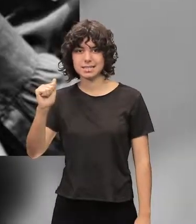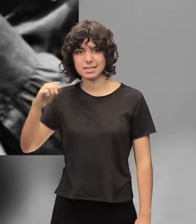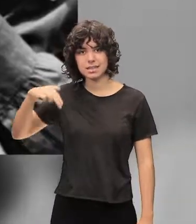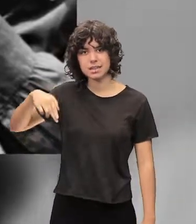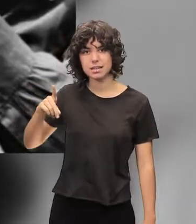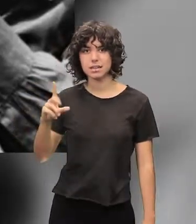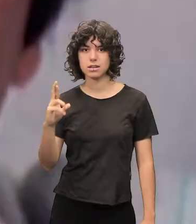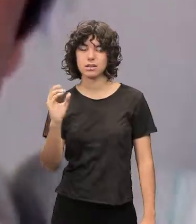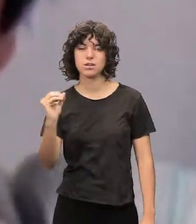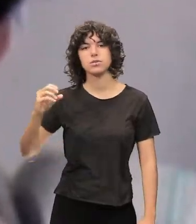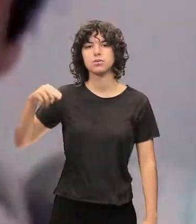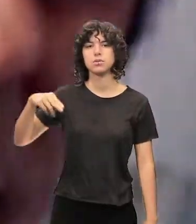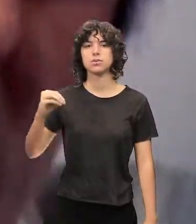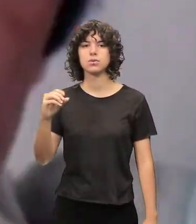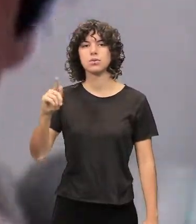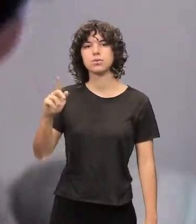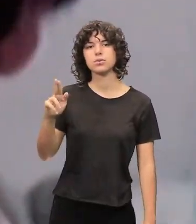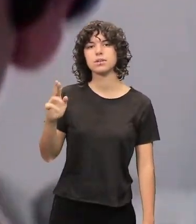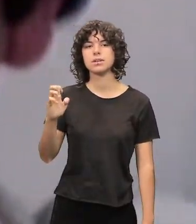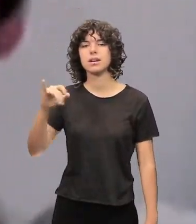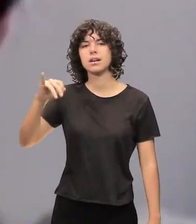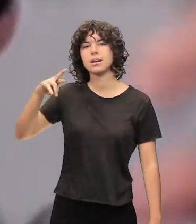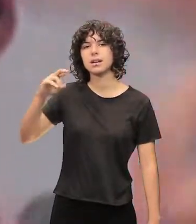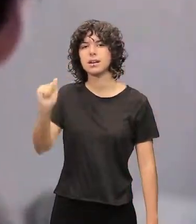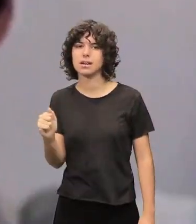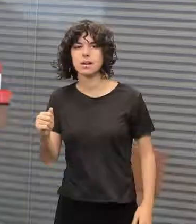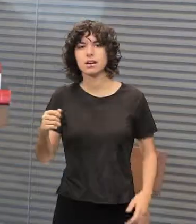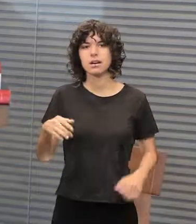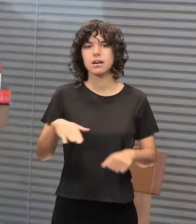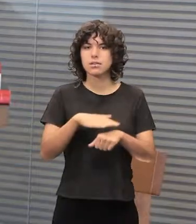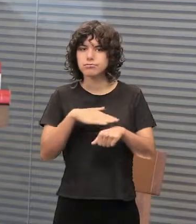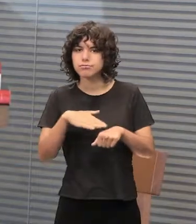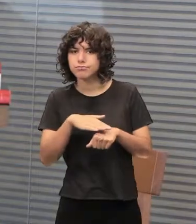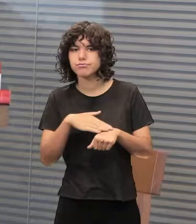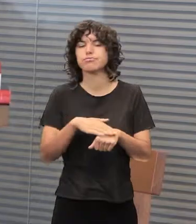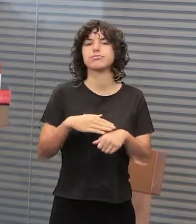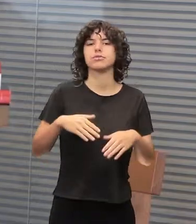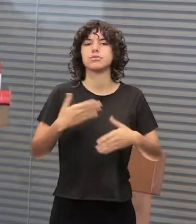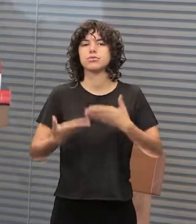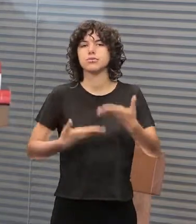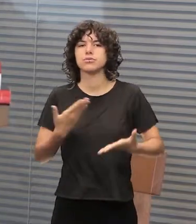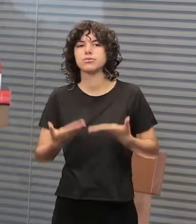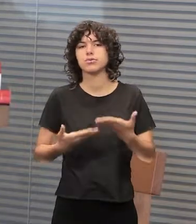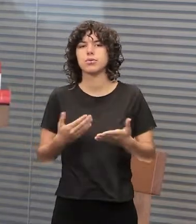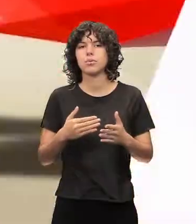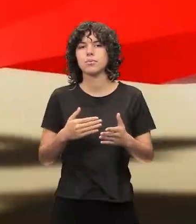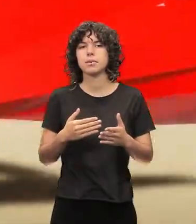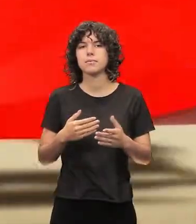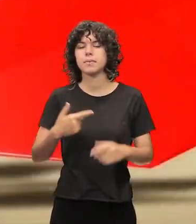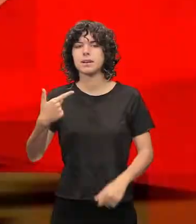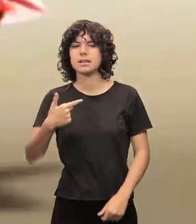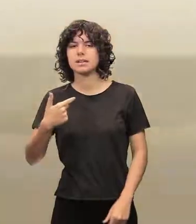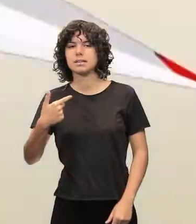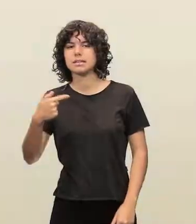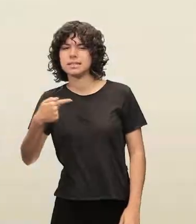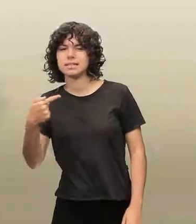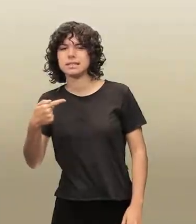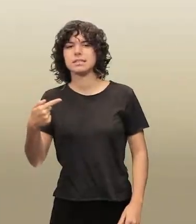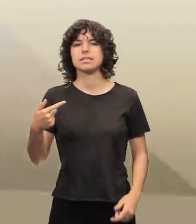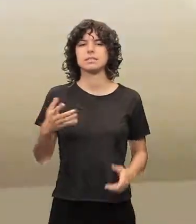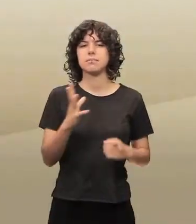evolução ideológica e comenta sobre o inconsciente consumo e fomento da sétima arte em nosso país.